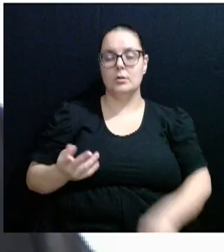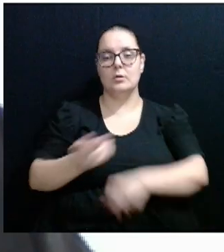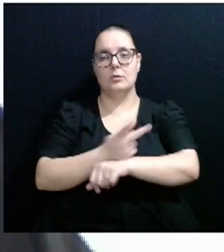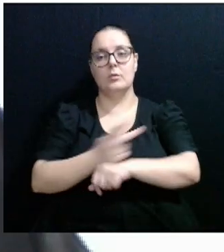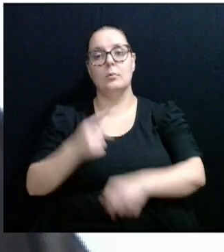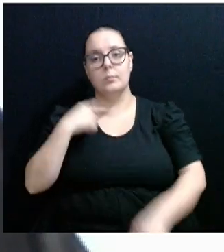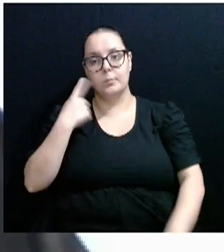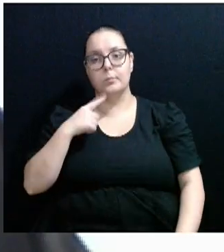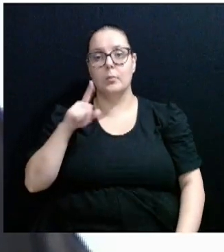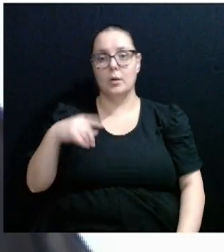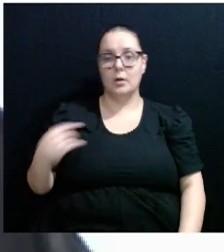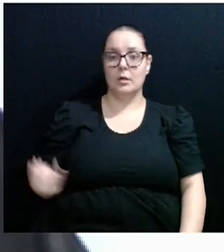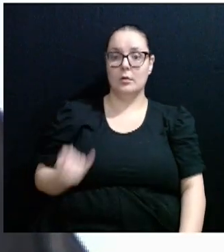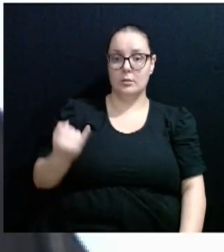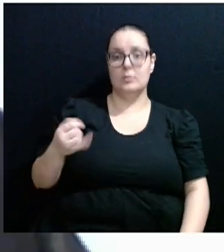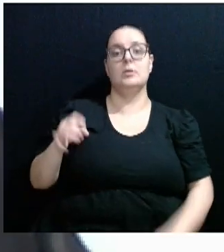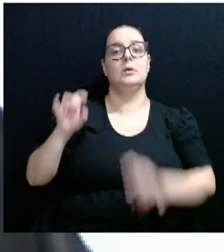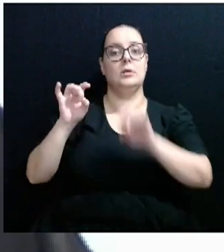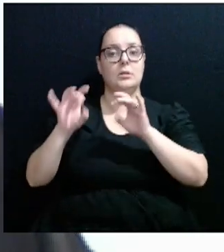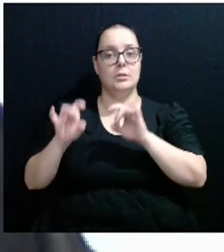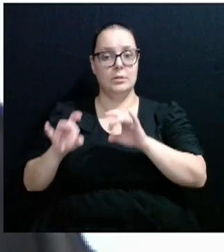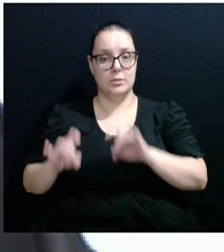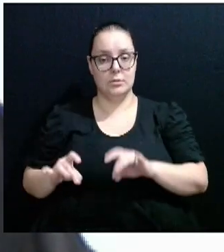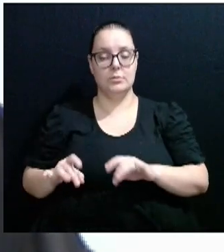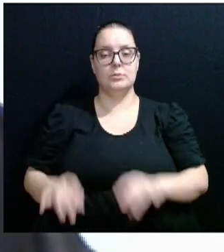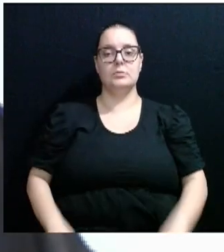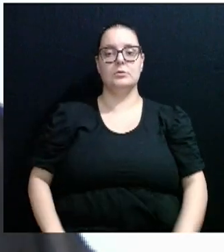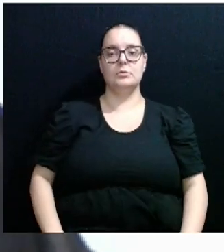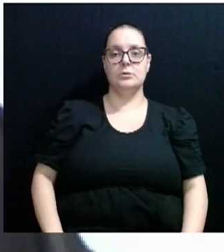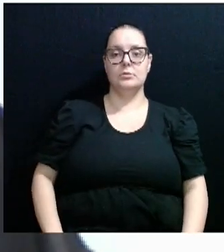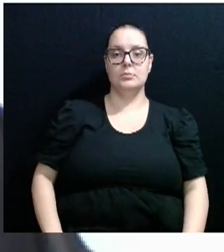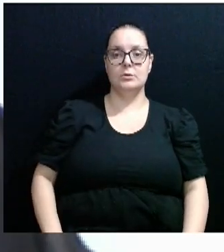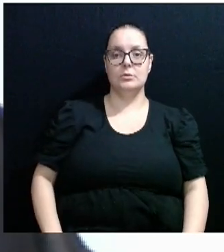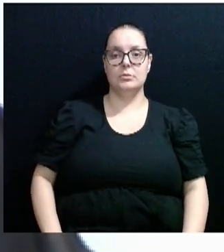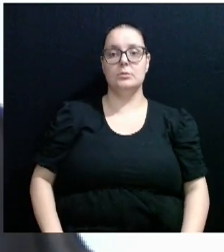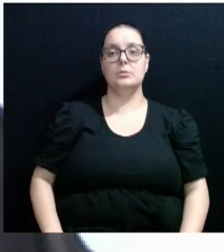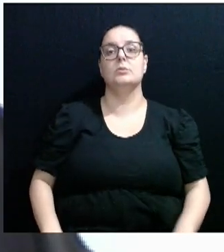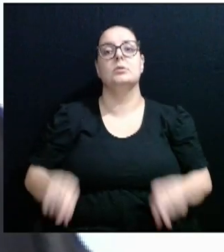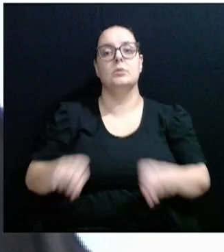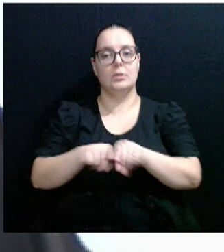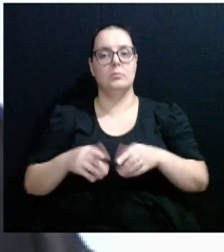muito importante que ele seja especialista, você também traz